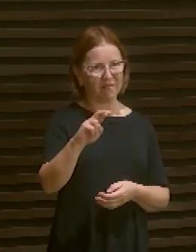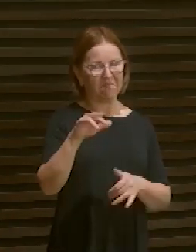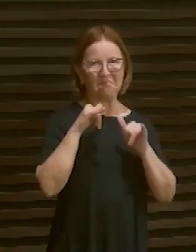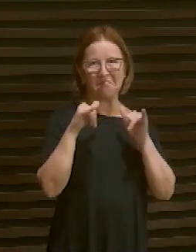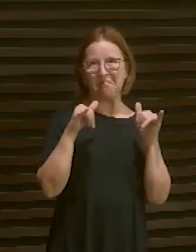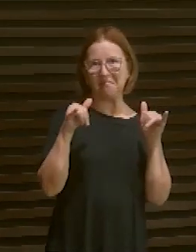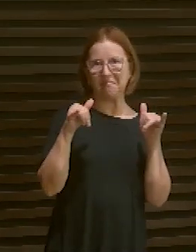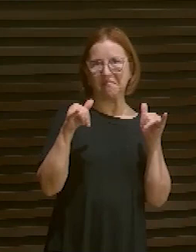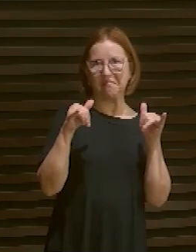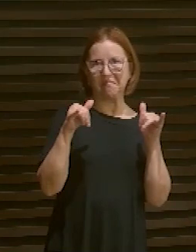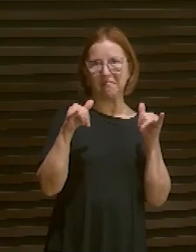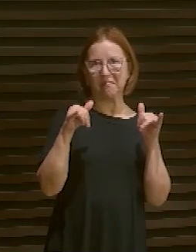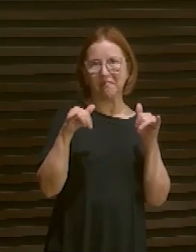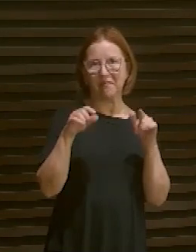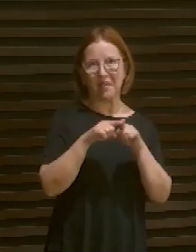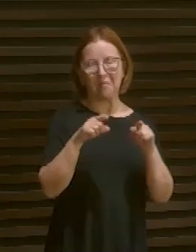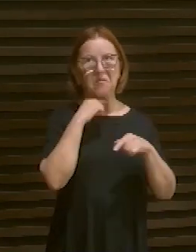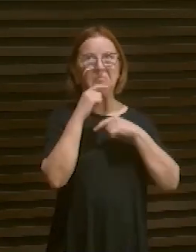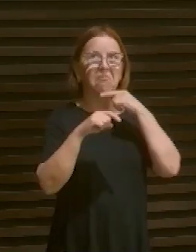declara, mas duvida.